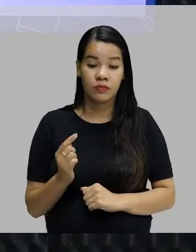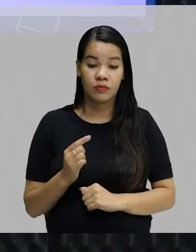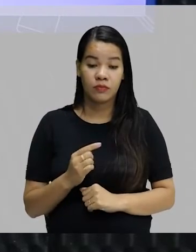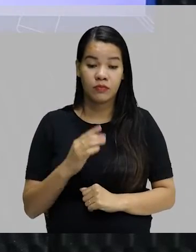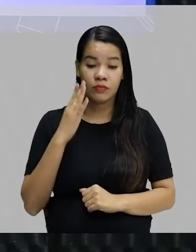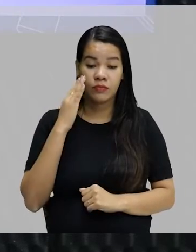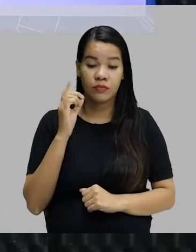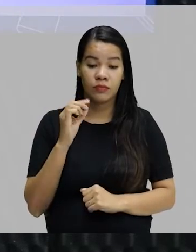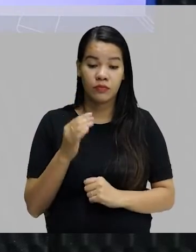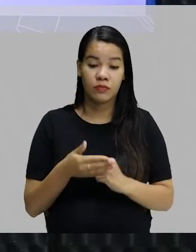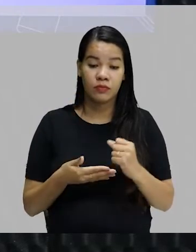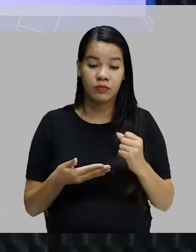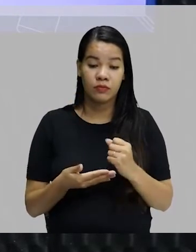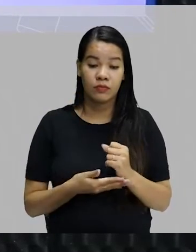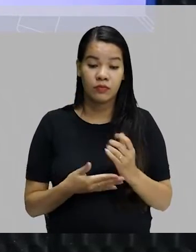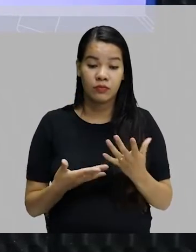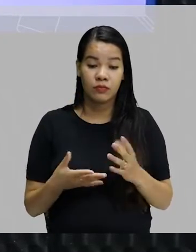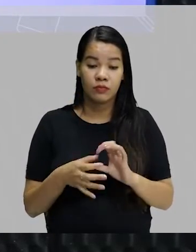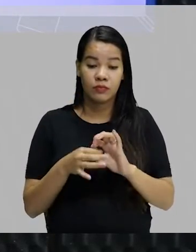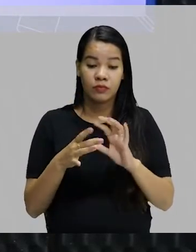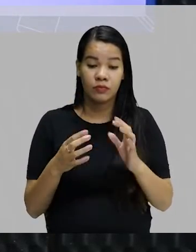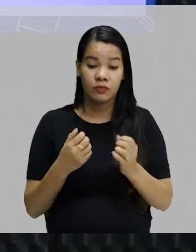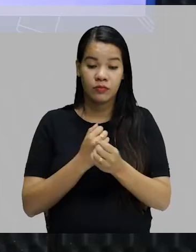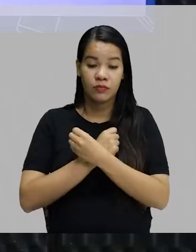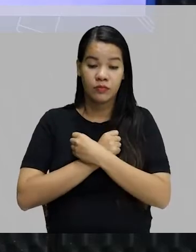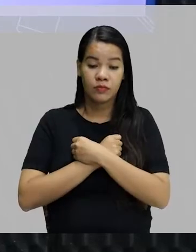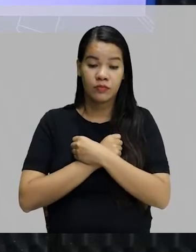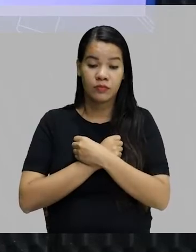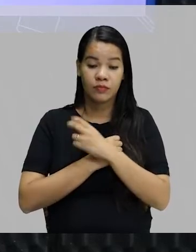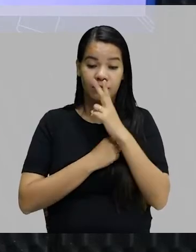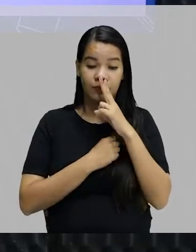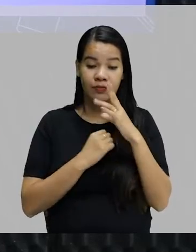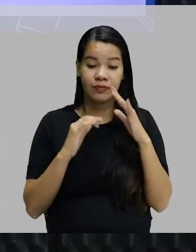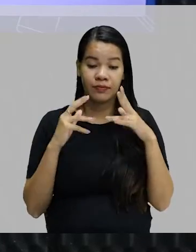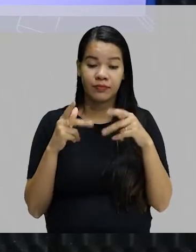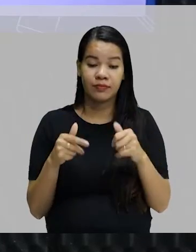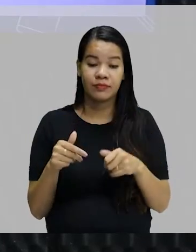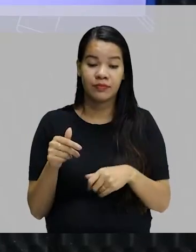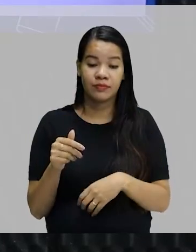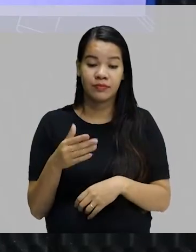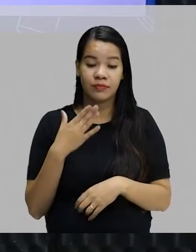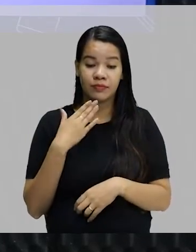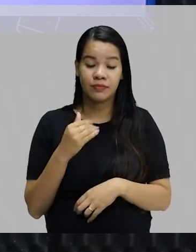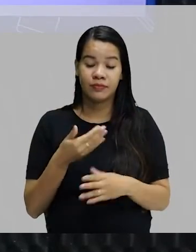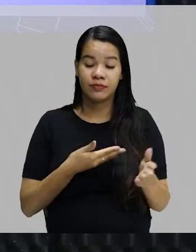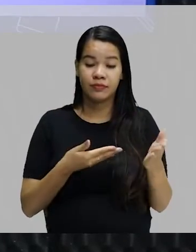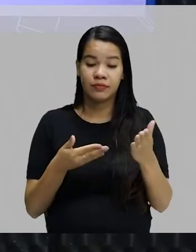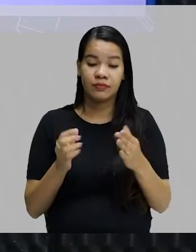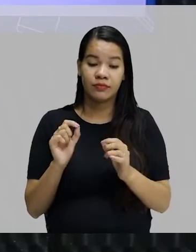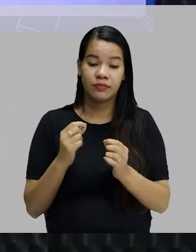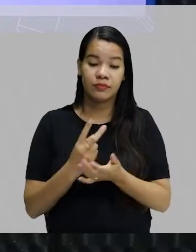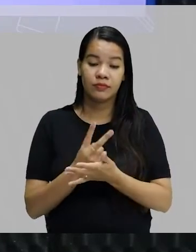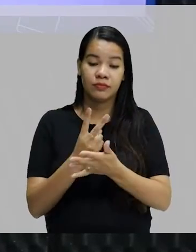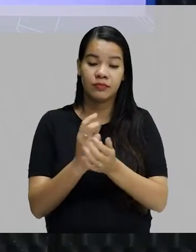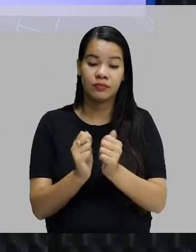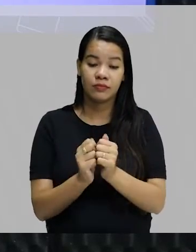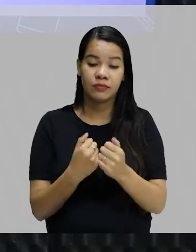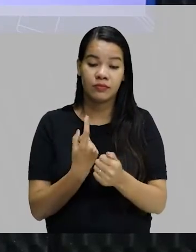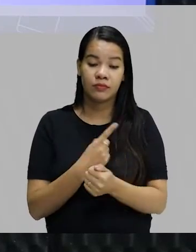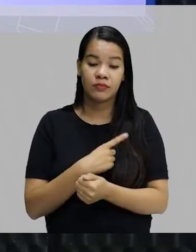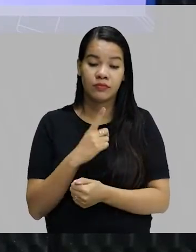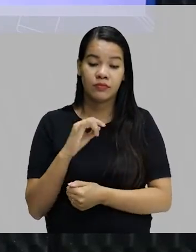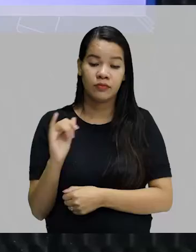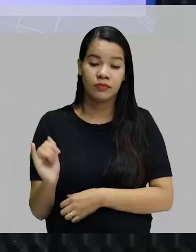fundamental. Tá? Eu vou deixando aqui para vocês o nosso forte abraço, pedindo aos senhores que continuem conosco, é importante